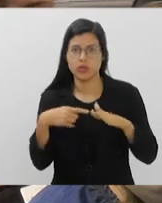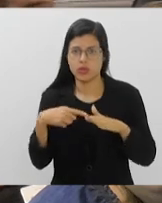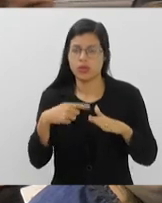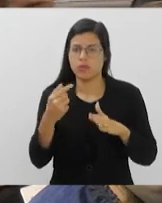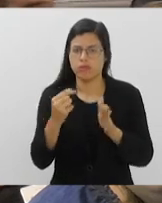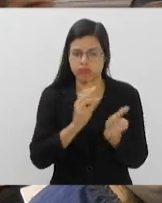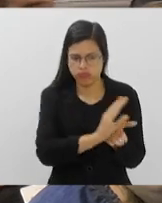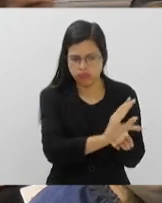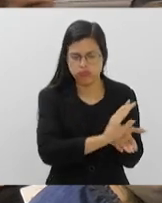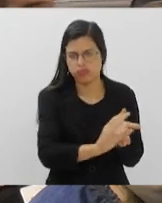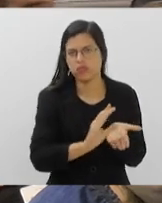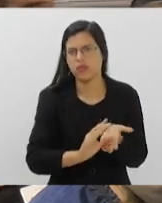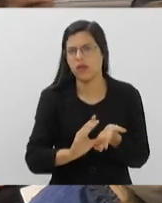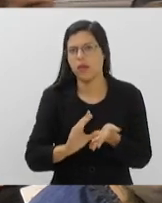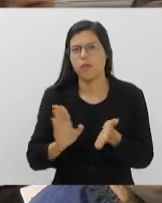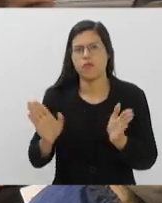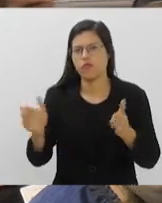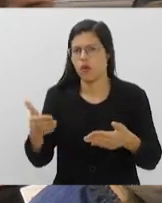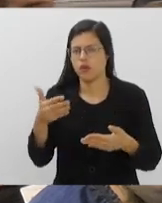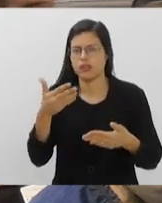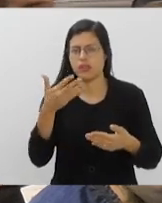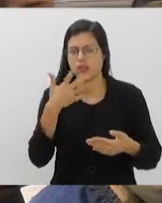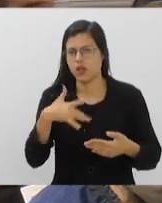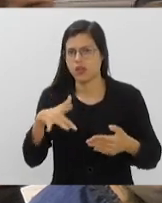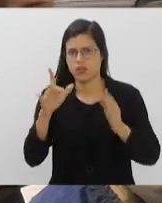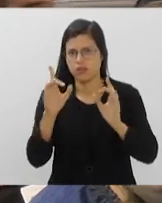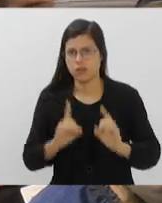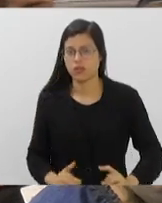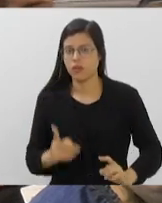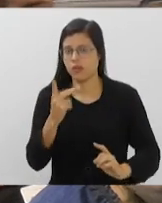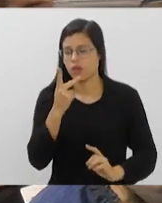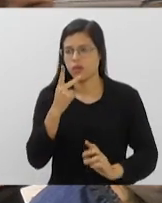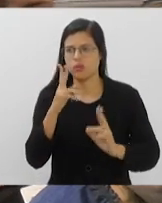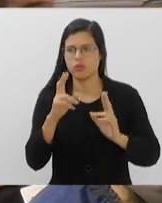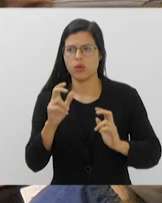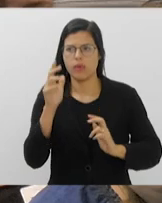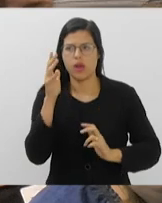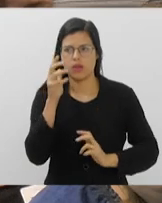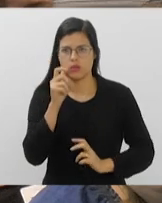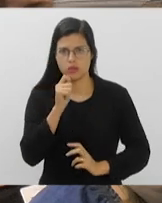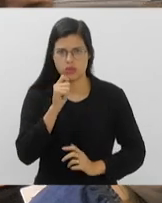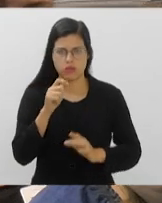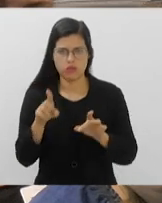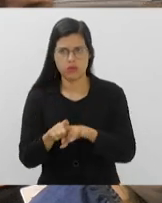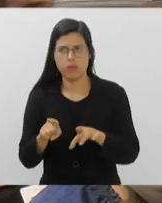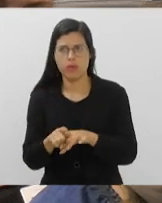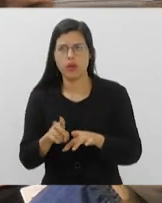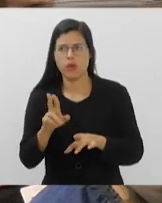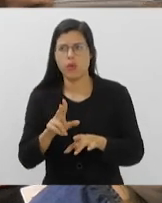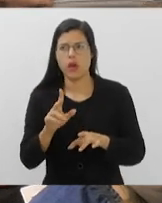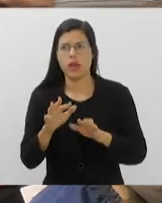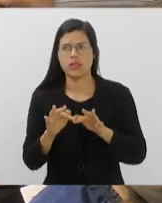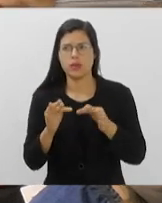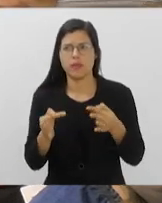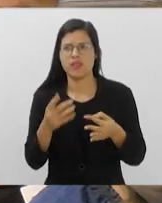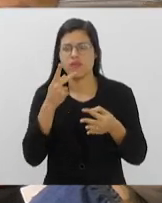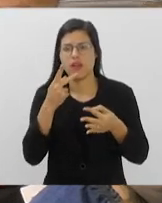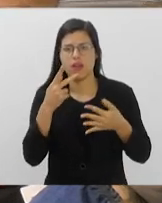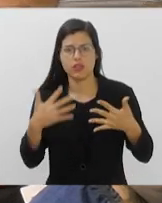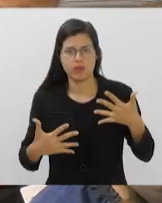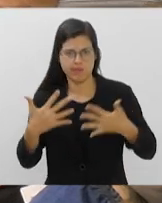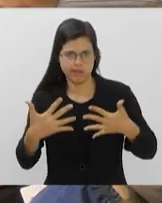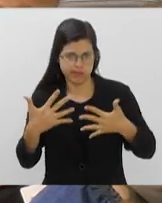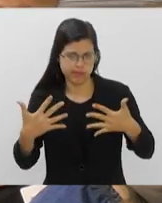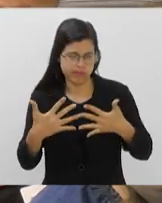crianças que T deficiência e falar sobre adoção também a adoção não é simplesmente de falar crianças típicas